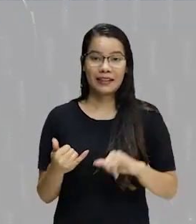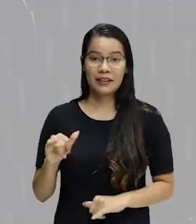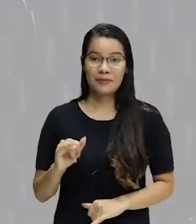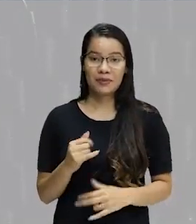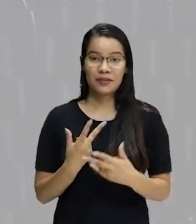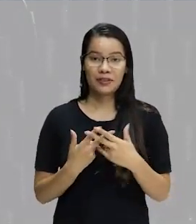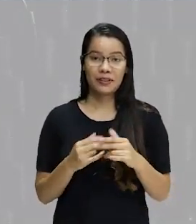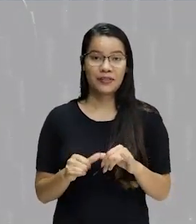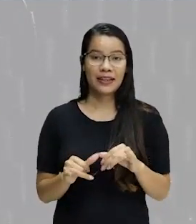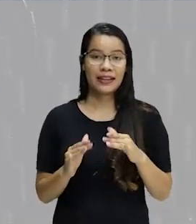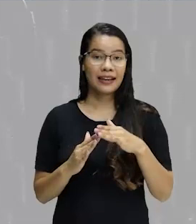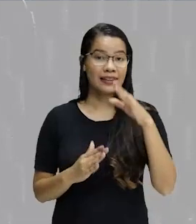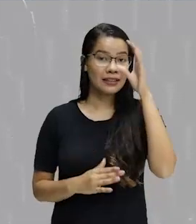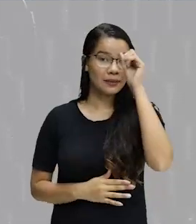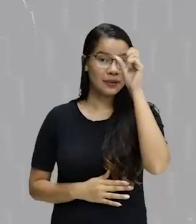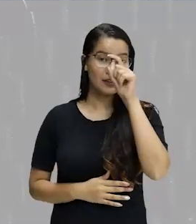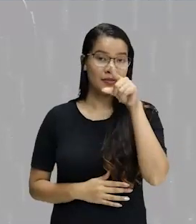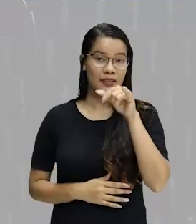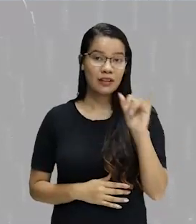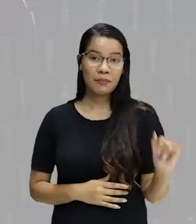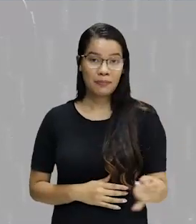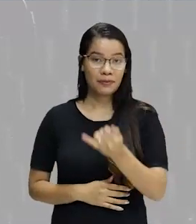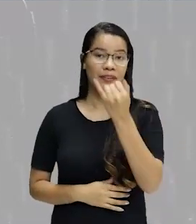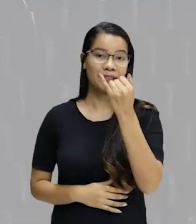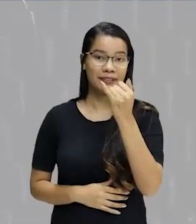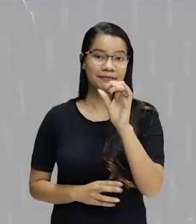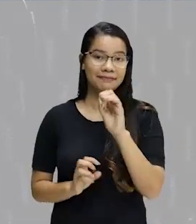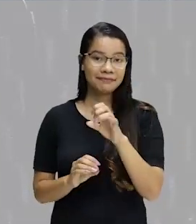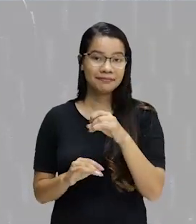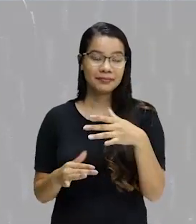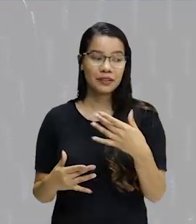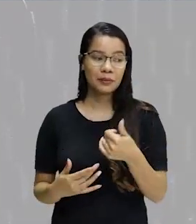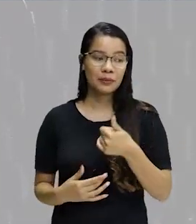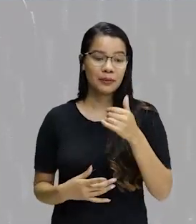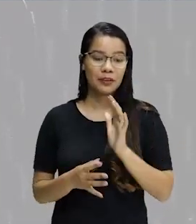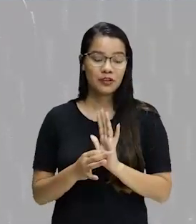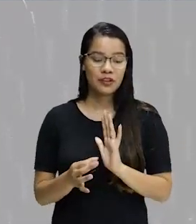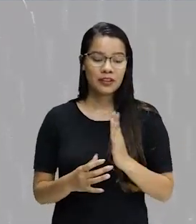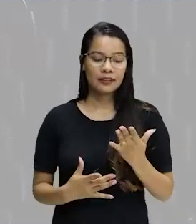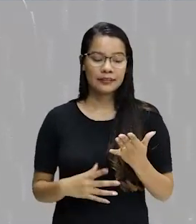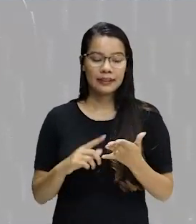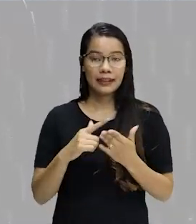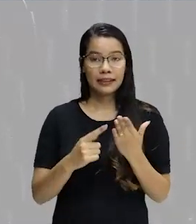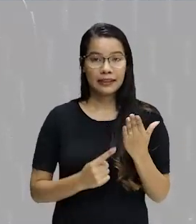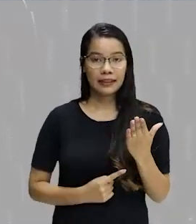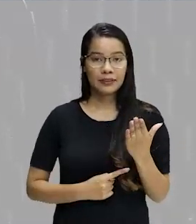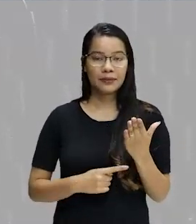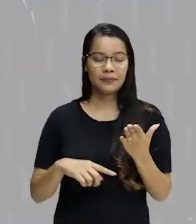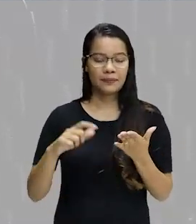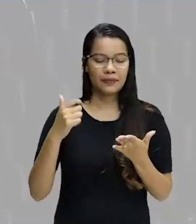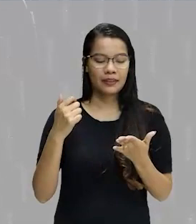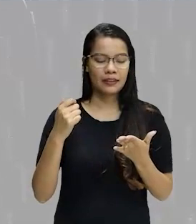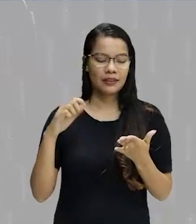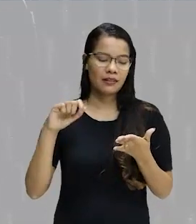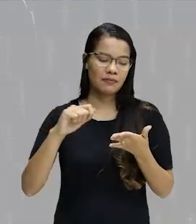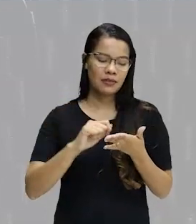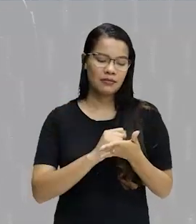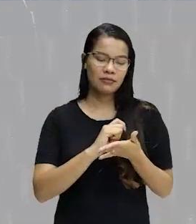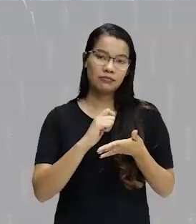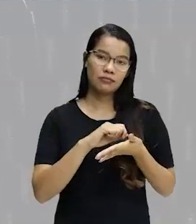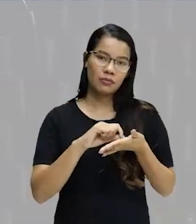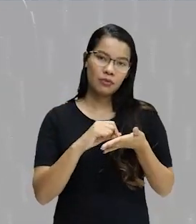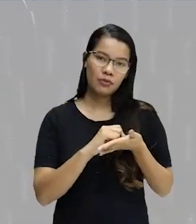que vocês estejam aproveitando essas aulas, hein? Como primeira dica, vamos lá. Caderno, lápis, caneta, borracha para você fazer